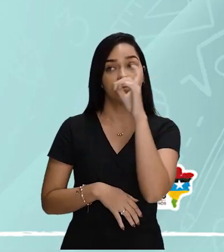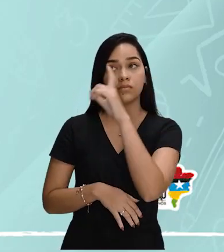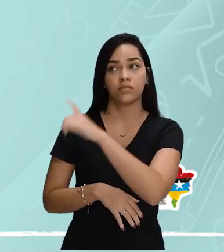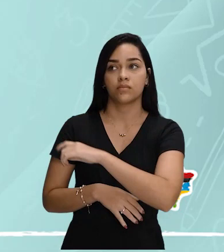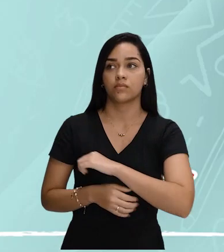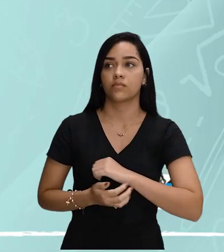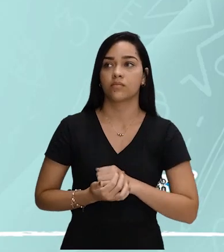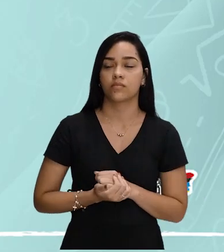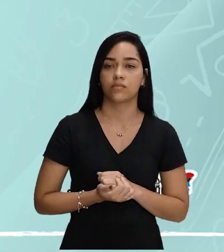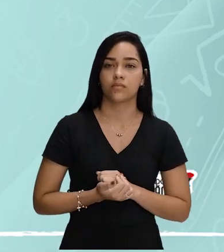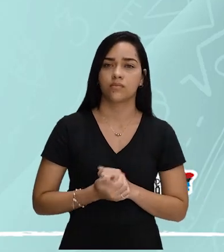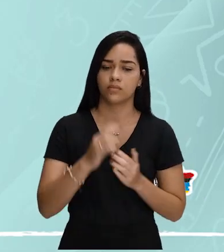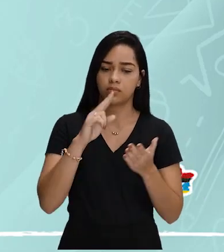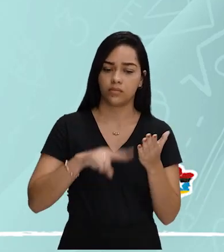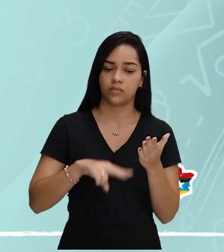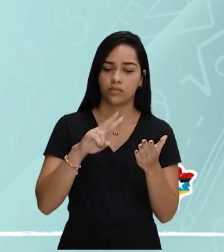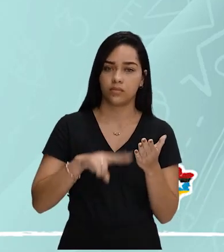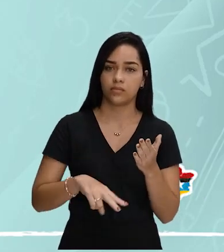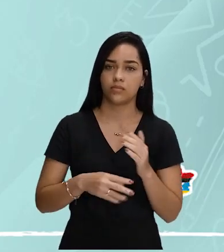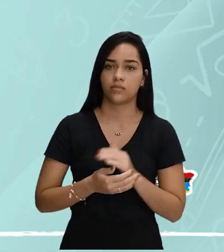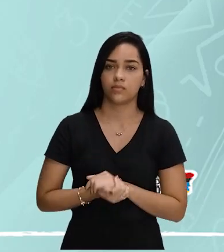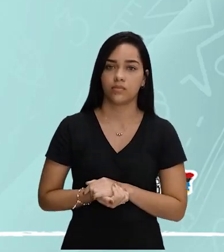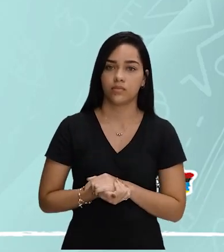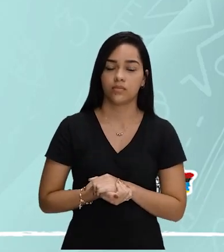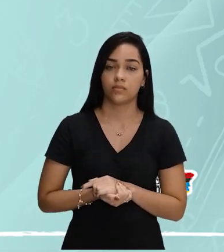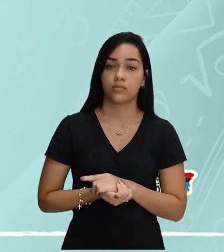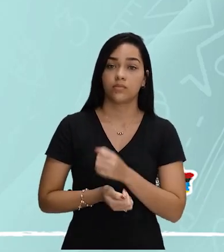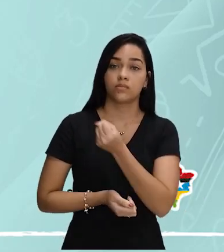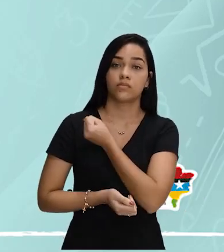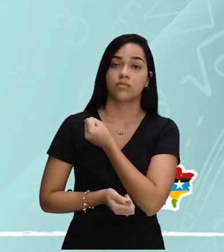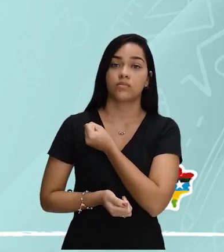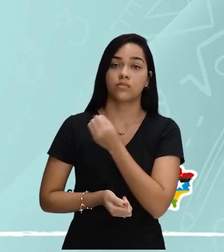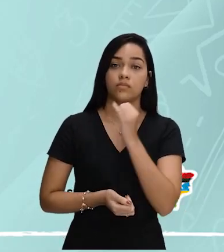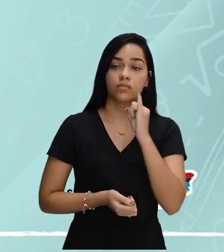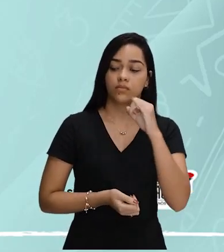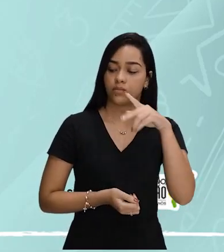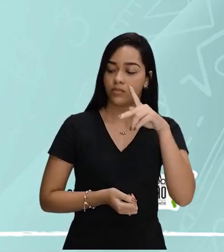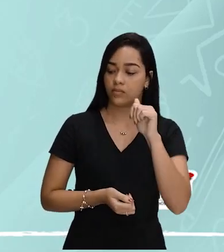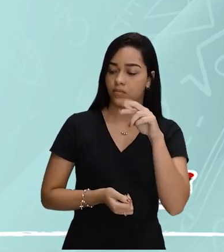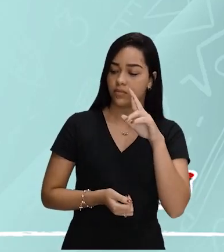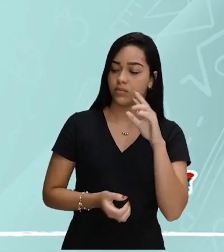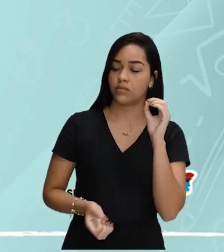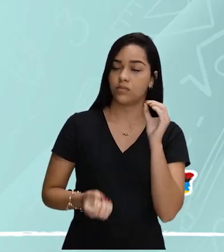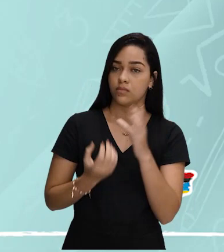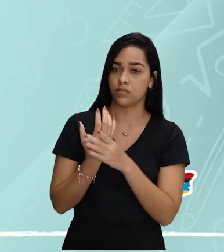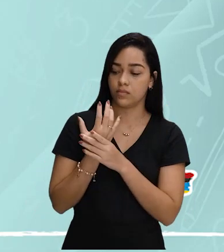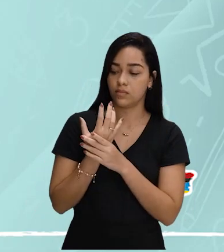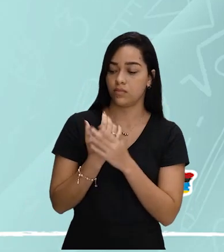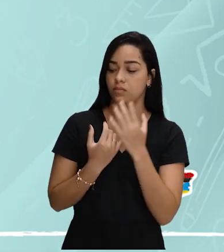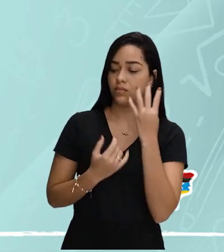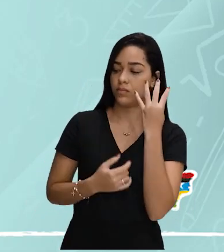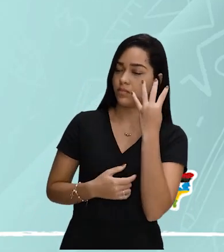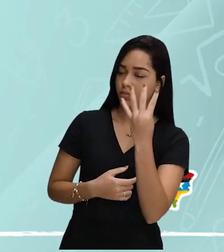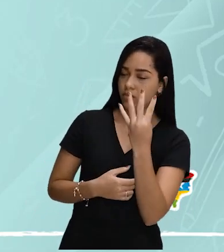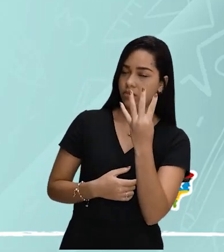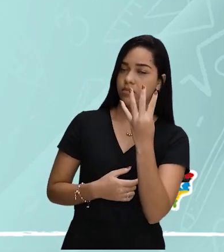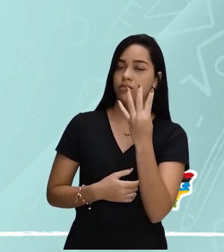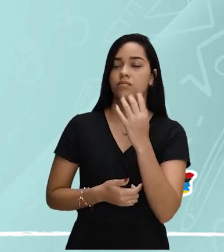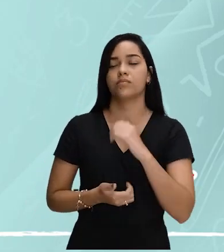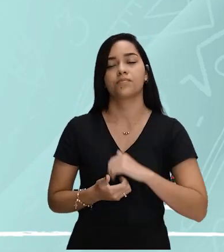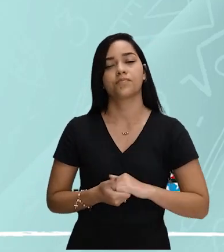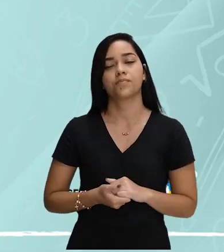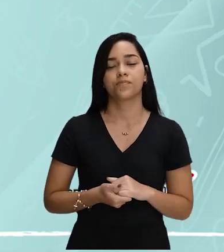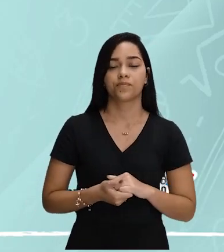né então ler novamente tomando os algarismos ímpares para formar números com quatro algarismos